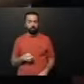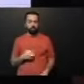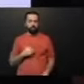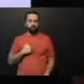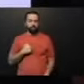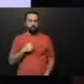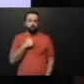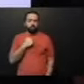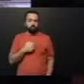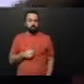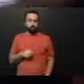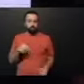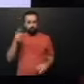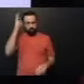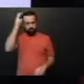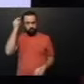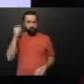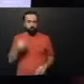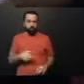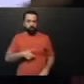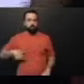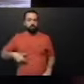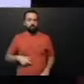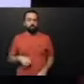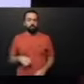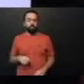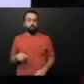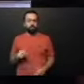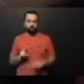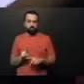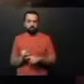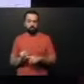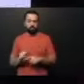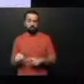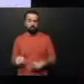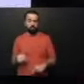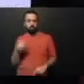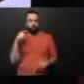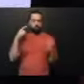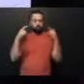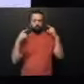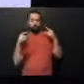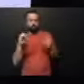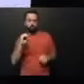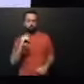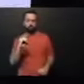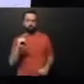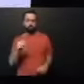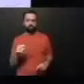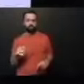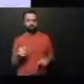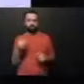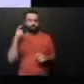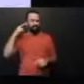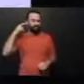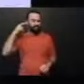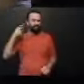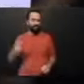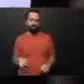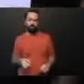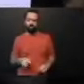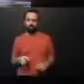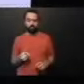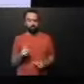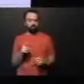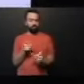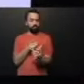zangado, zebra, zelador, zonzo, zero e zumbido. Z no